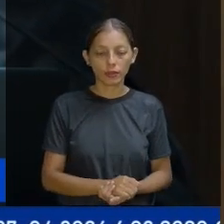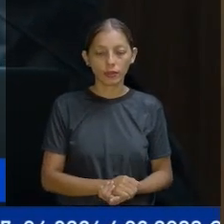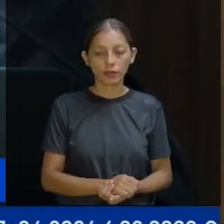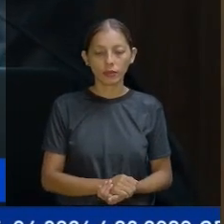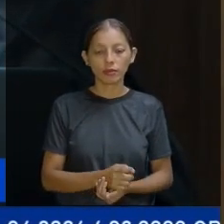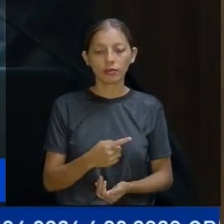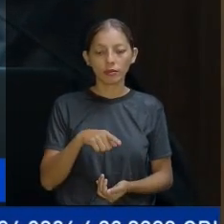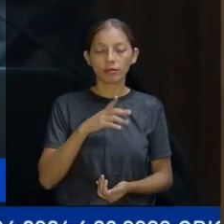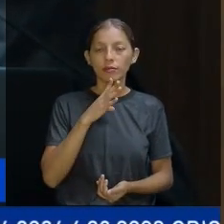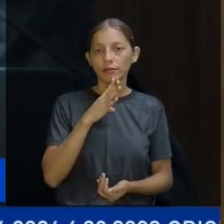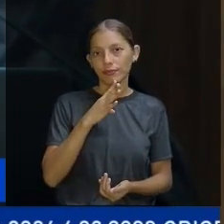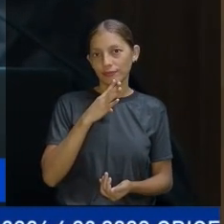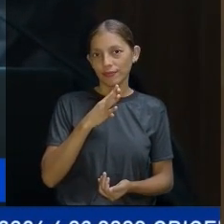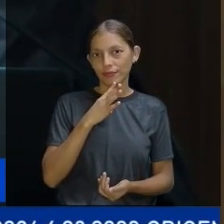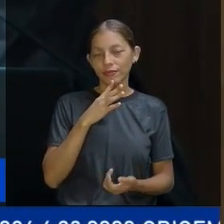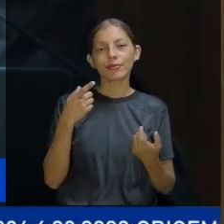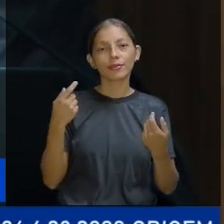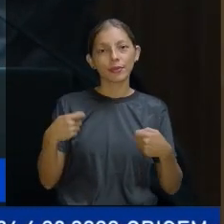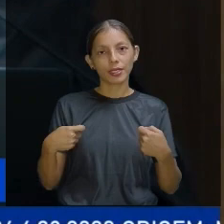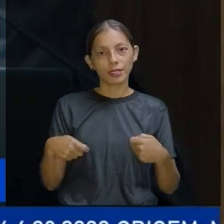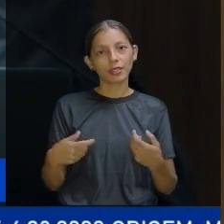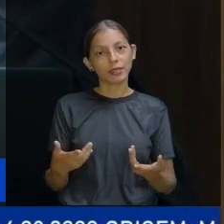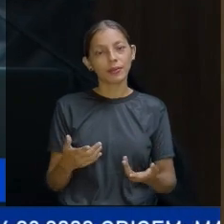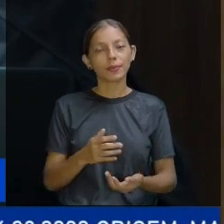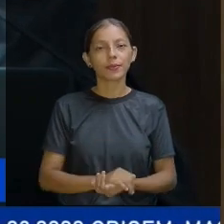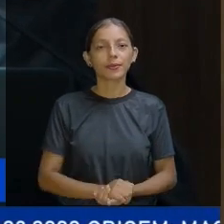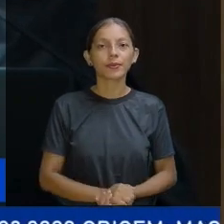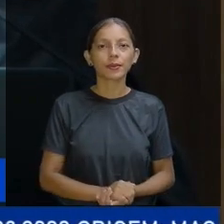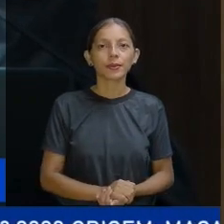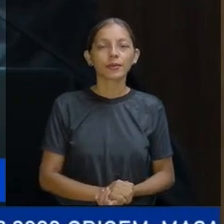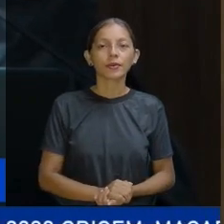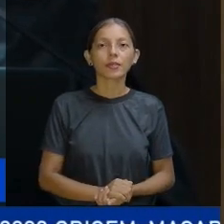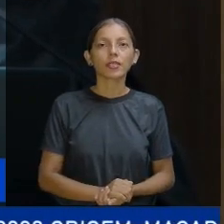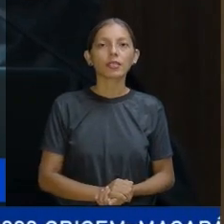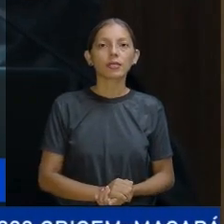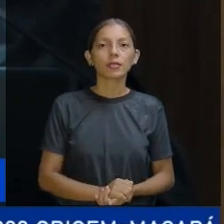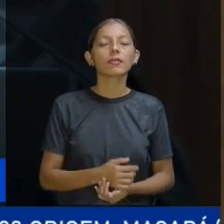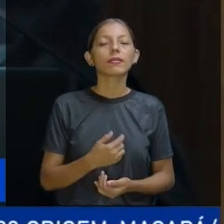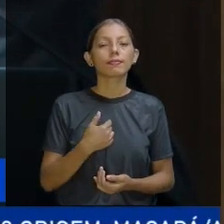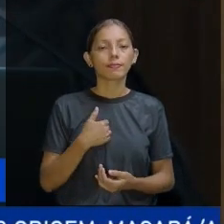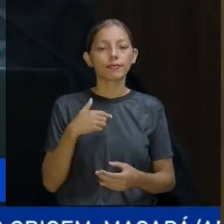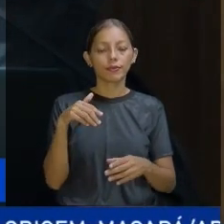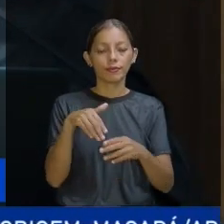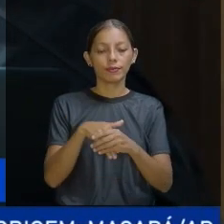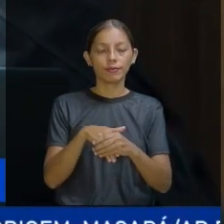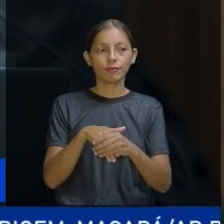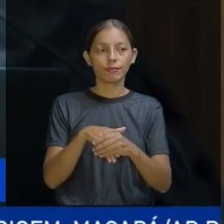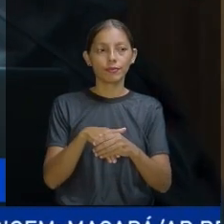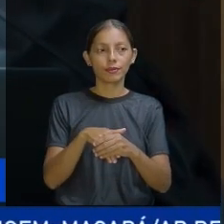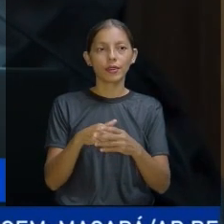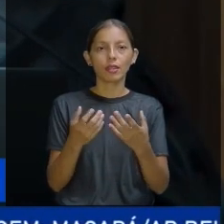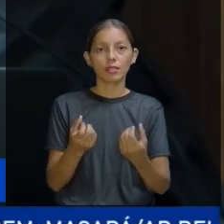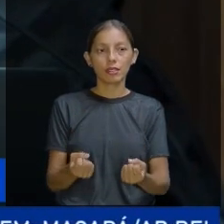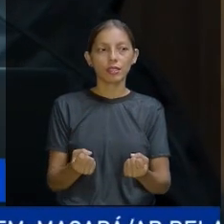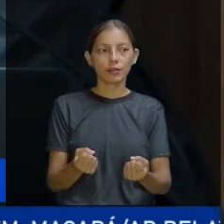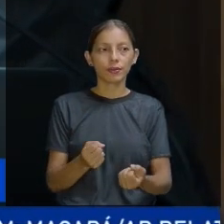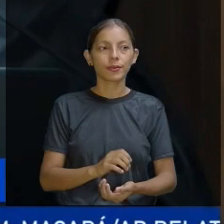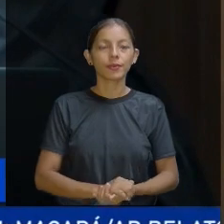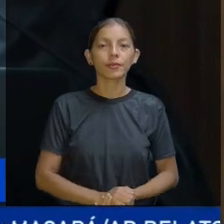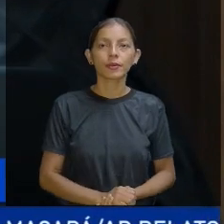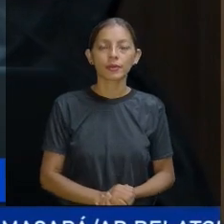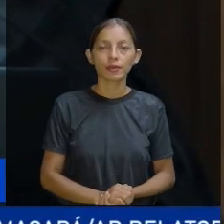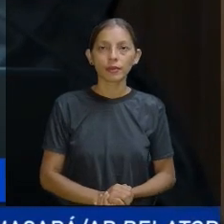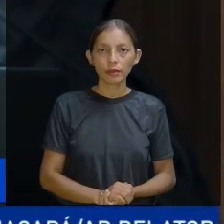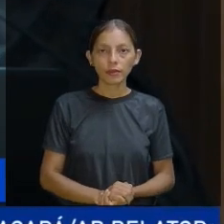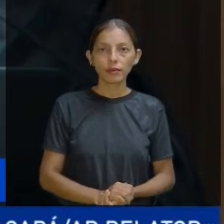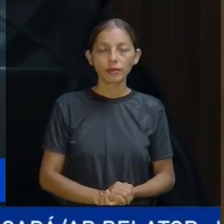reconhecimento precisa ser feito aqui. Então, como eu disse aos eminentes pares, eu voto pela aprovação. O relatório foi disponibilizado, creio